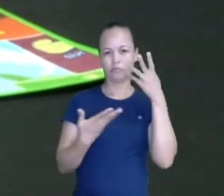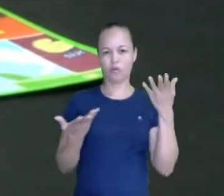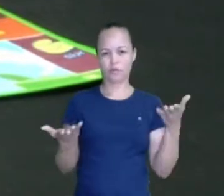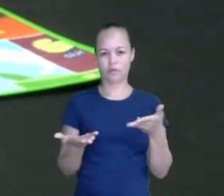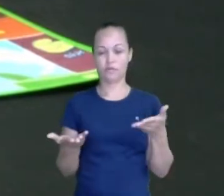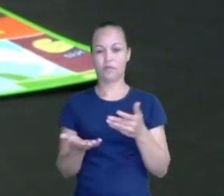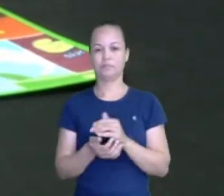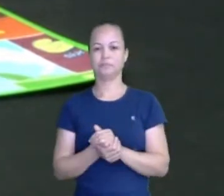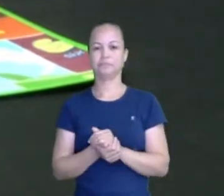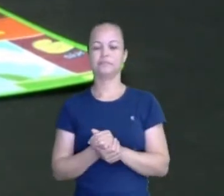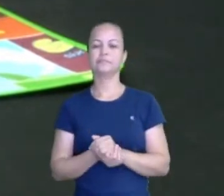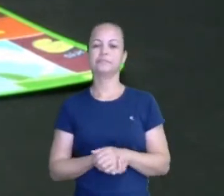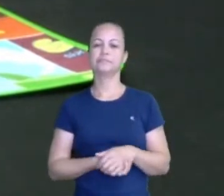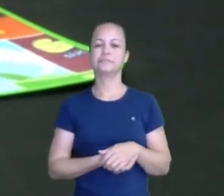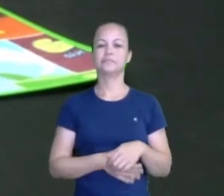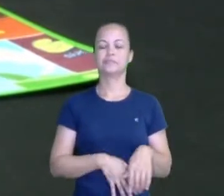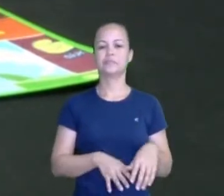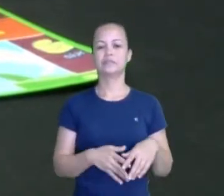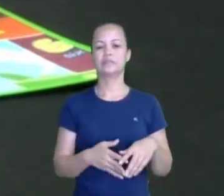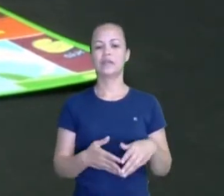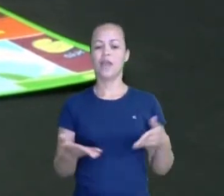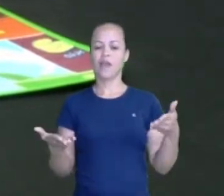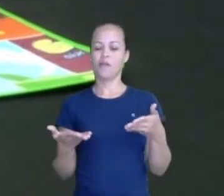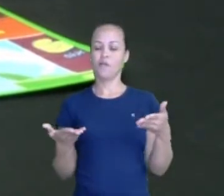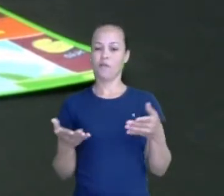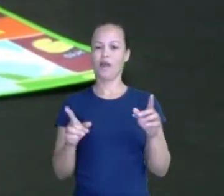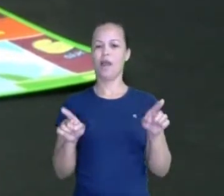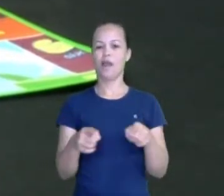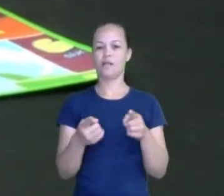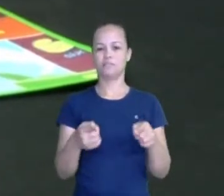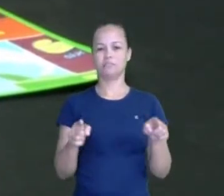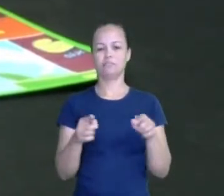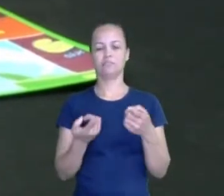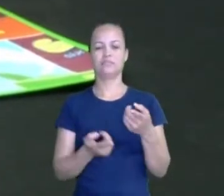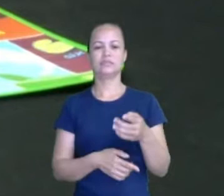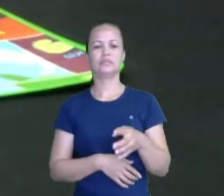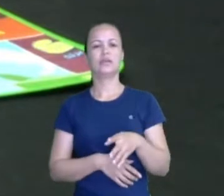lá. O silêncio,